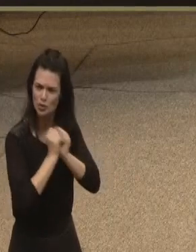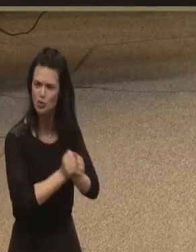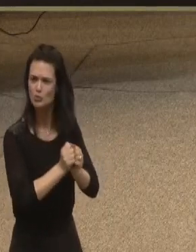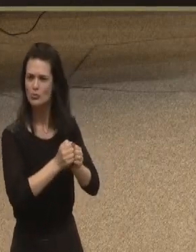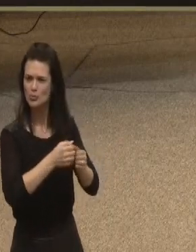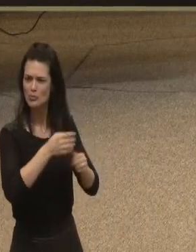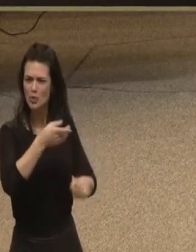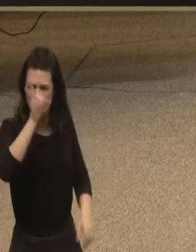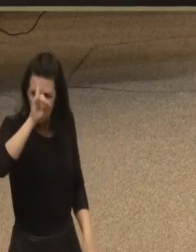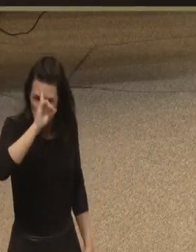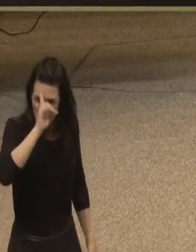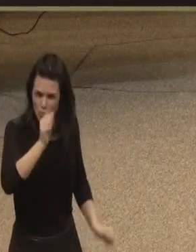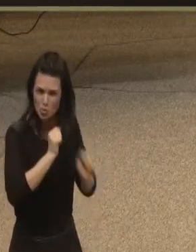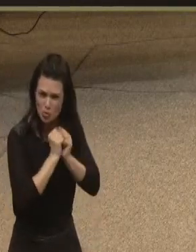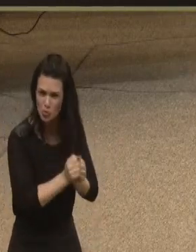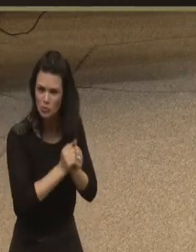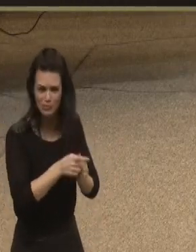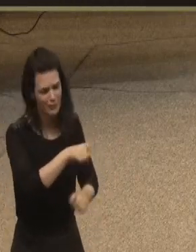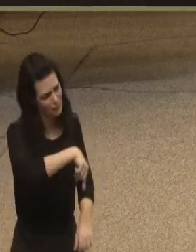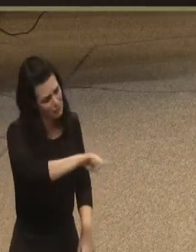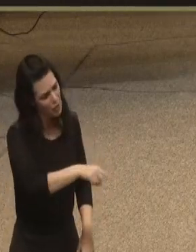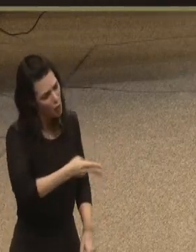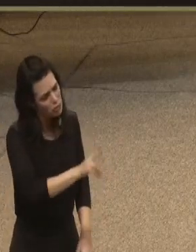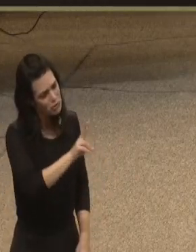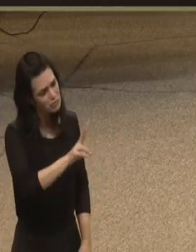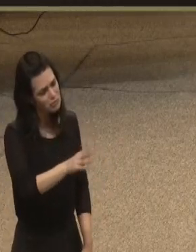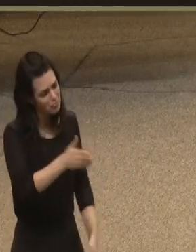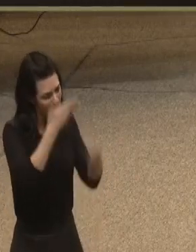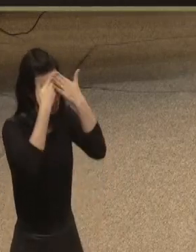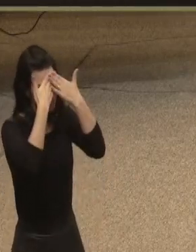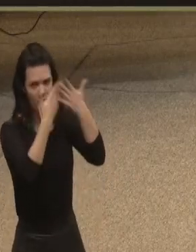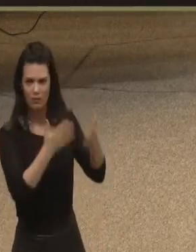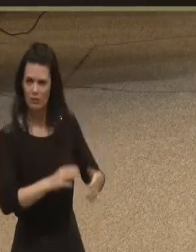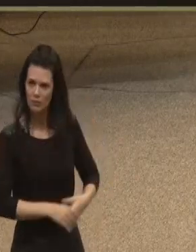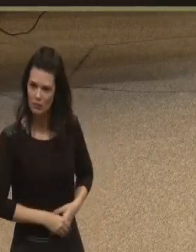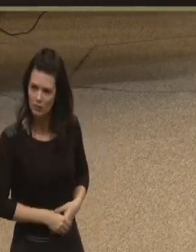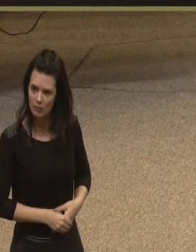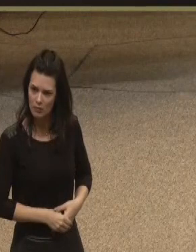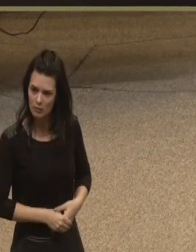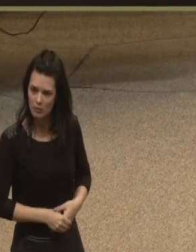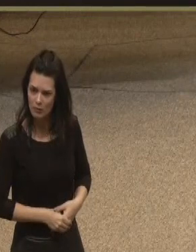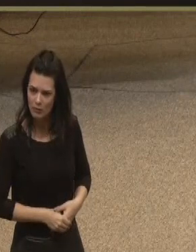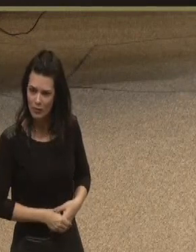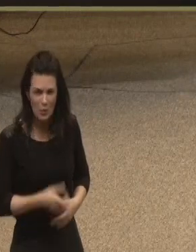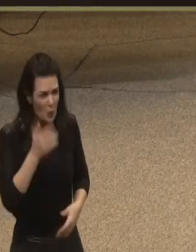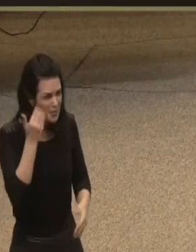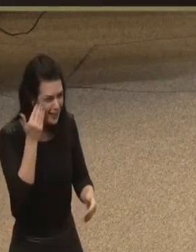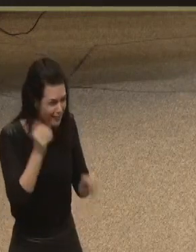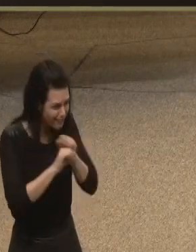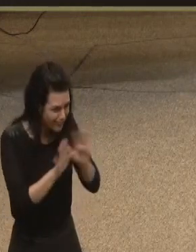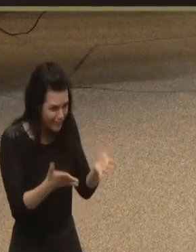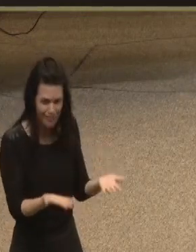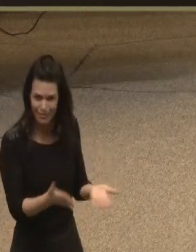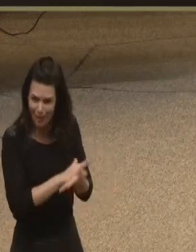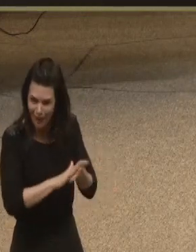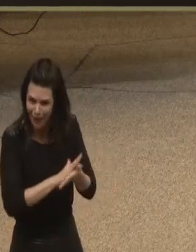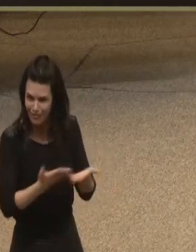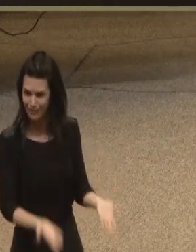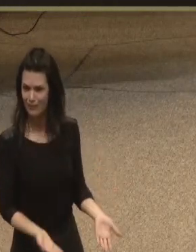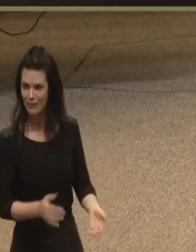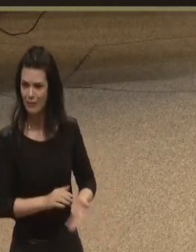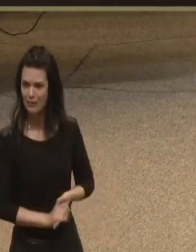aos olhos deles, com a ajuda e participação deles. eles agora achavam que Jesus estava